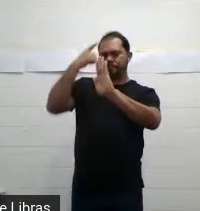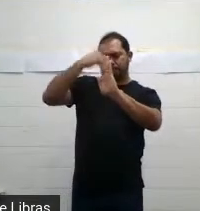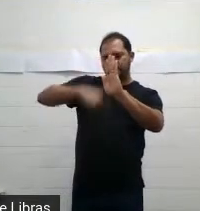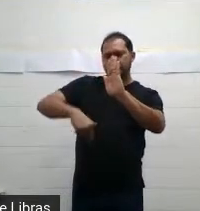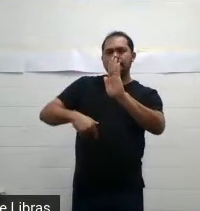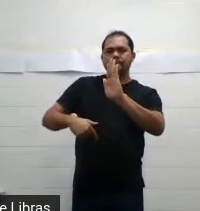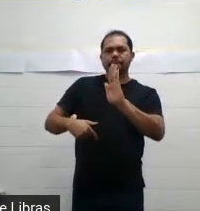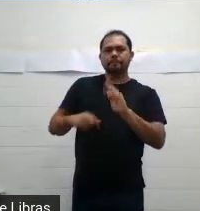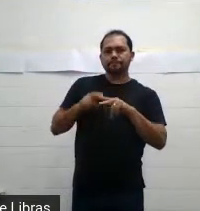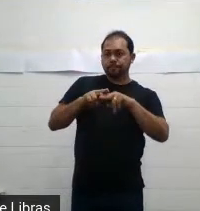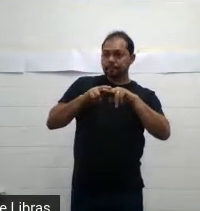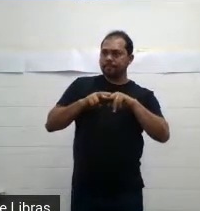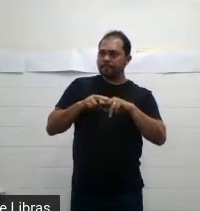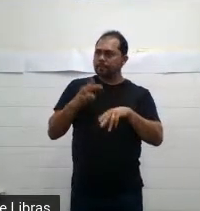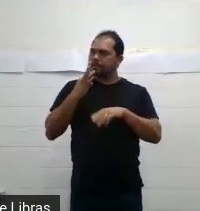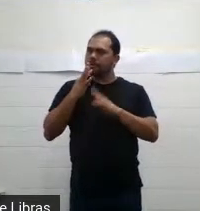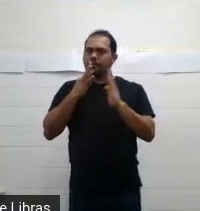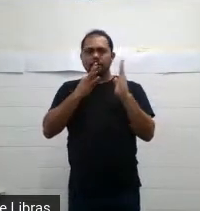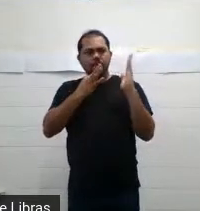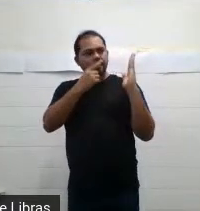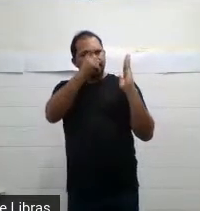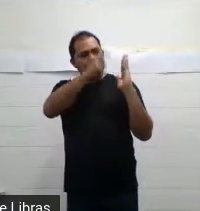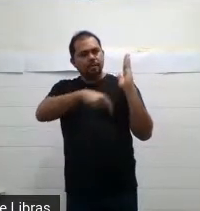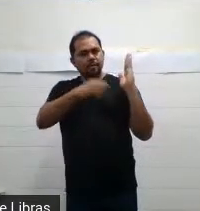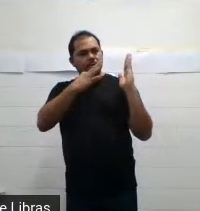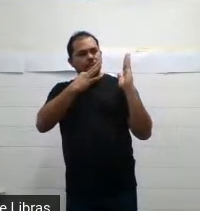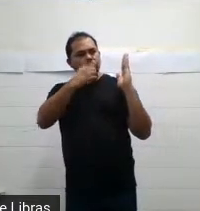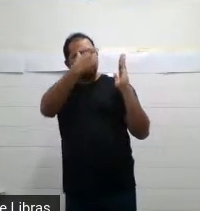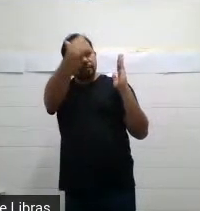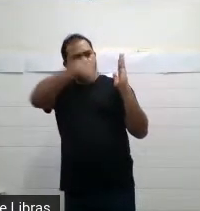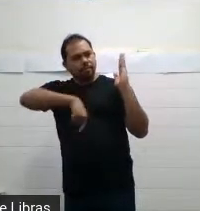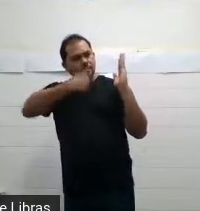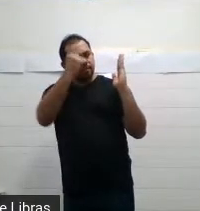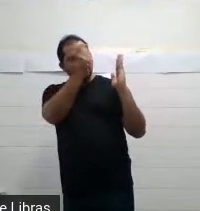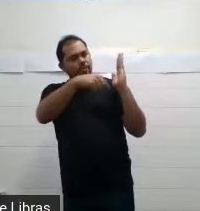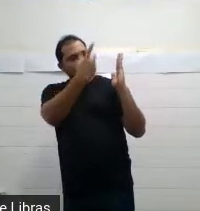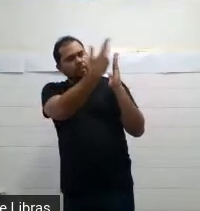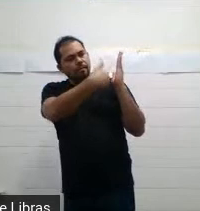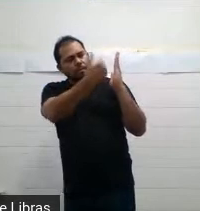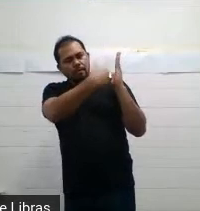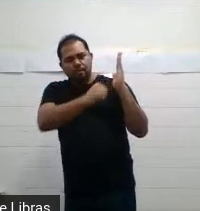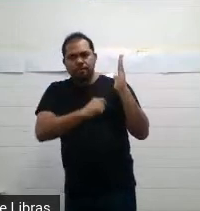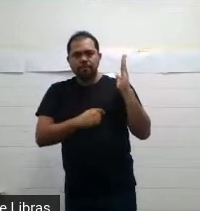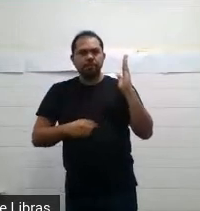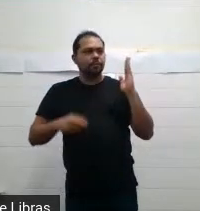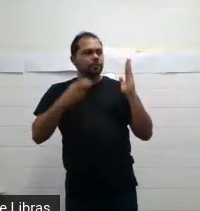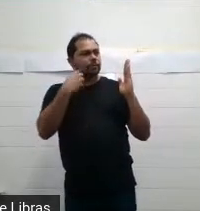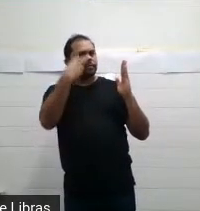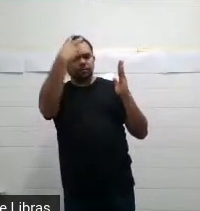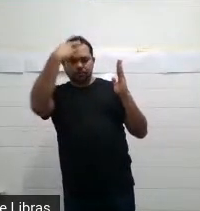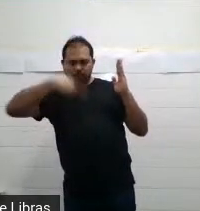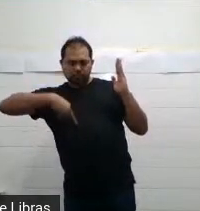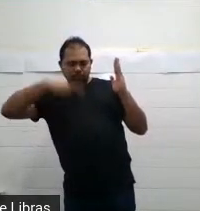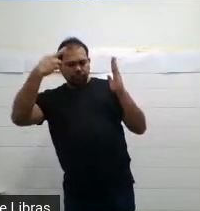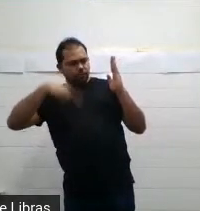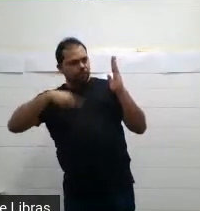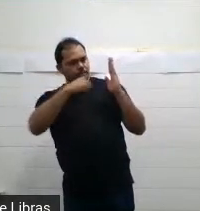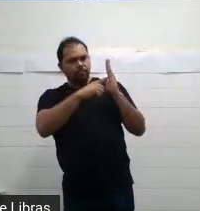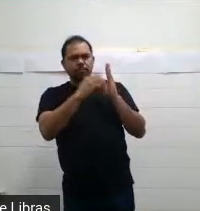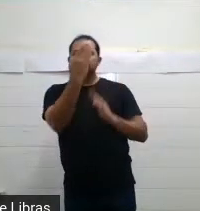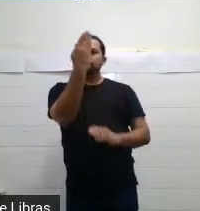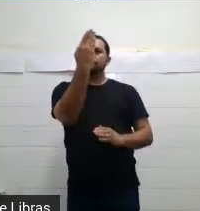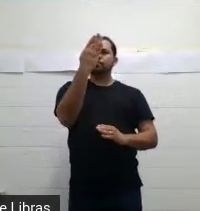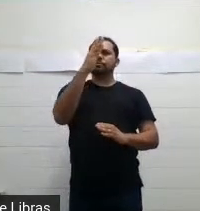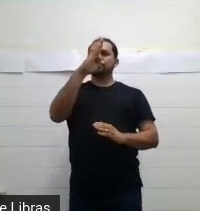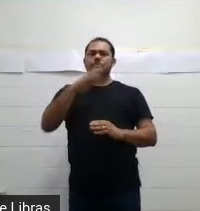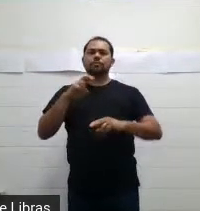conhecida justamente por conta desses autorretratos, né, que ela fazia, né, com base na visão, né, que ela tinha de um espelho que tinha em cima da